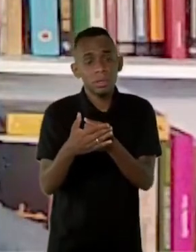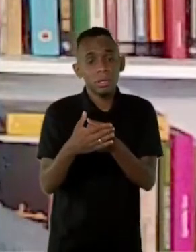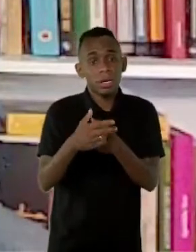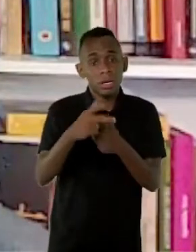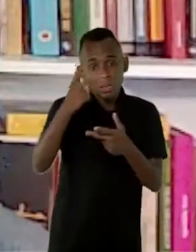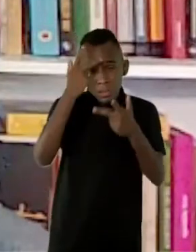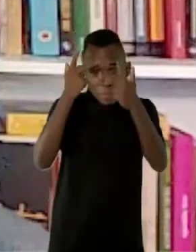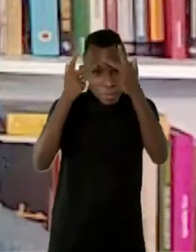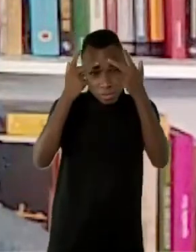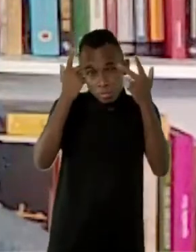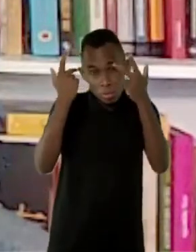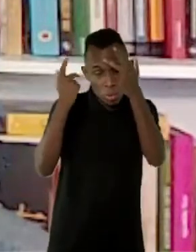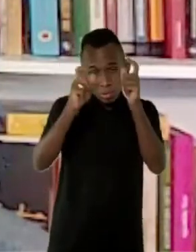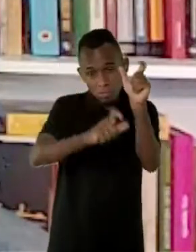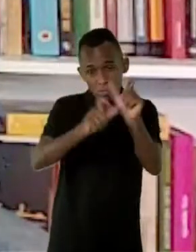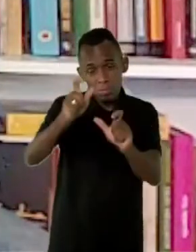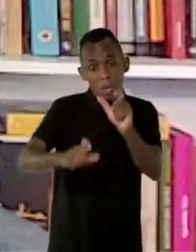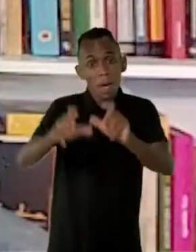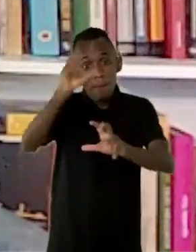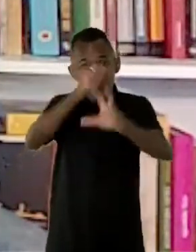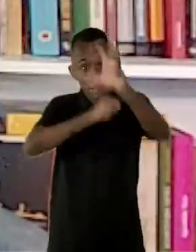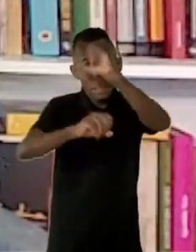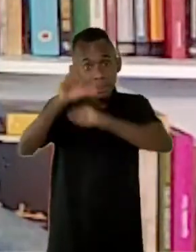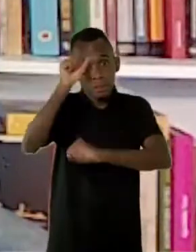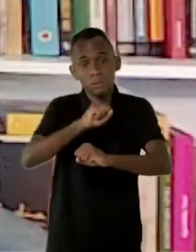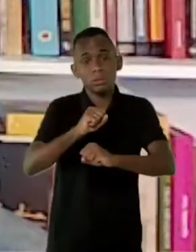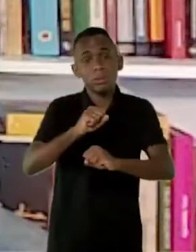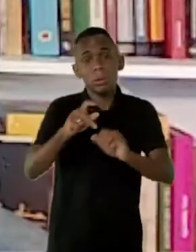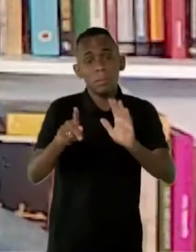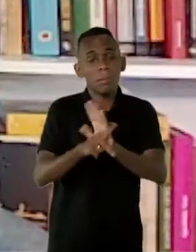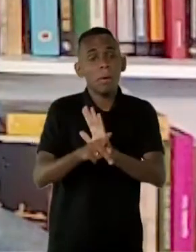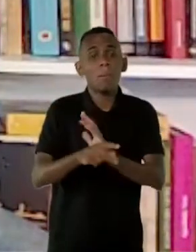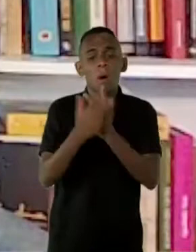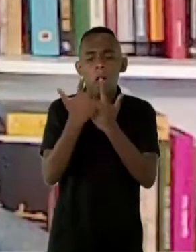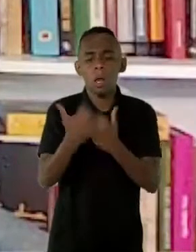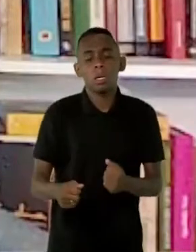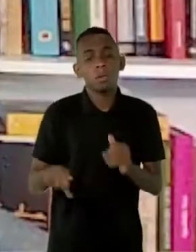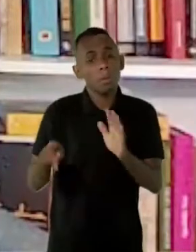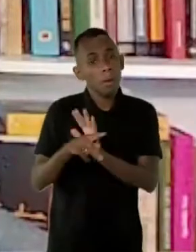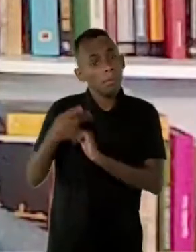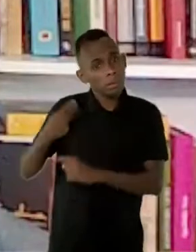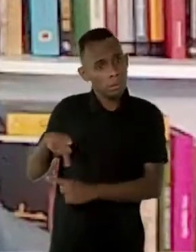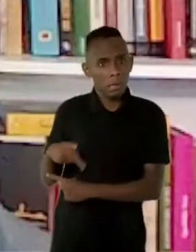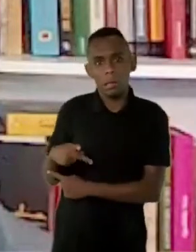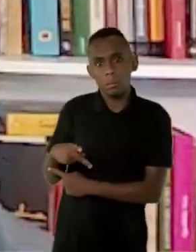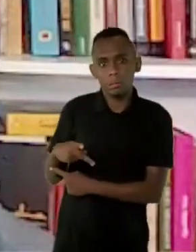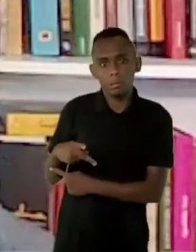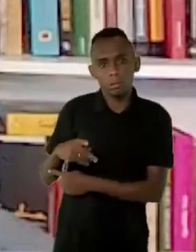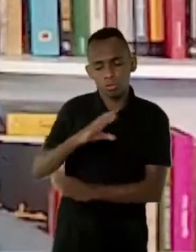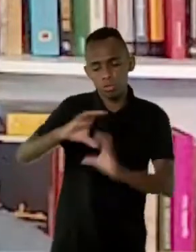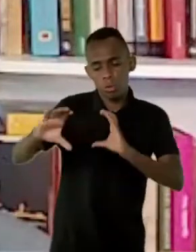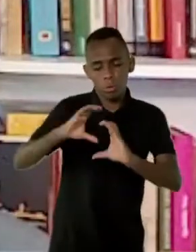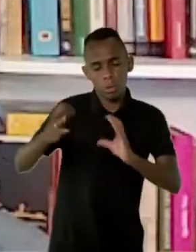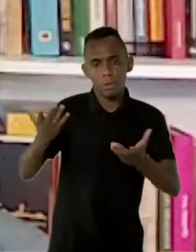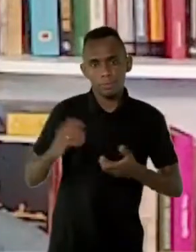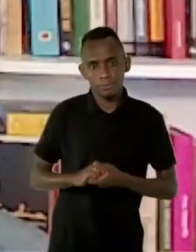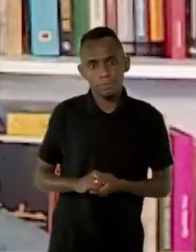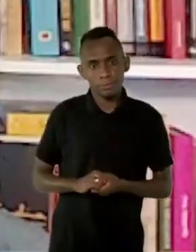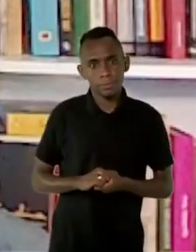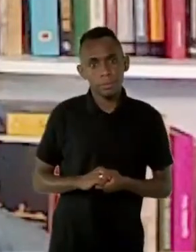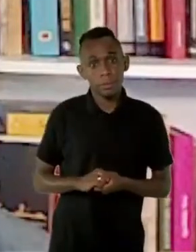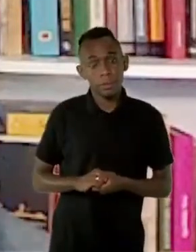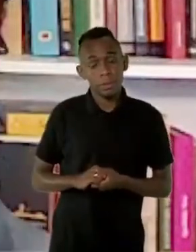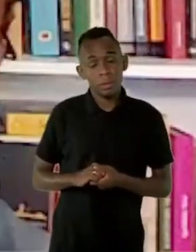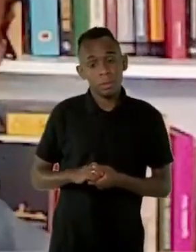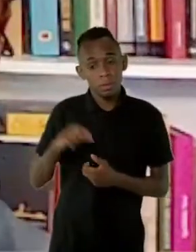aprendem, é como se tivesse uma dicção própria, uma linguagem própria de se comunicar. Em Sacramento, que é diferente de